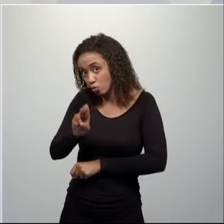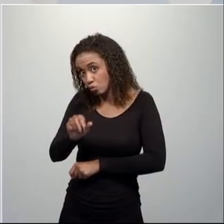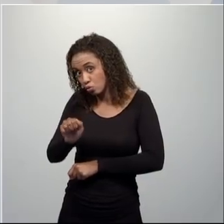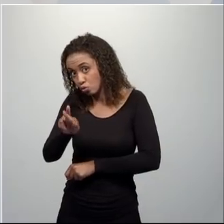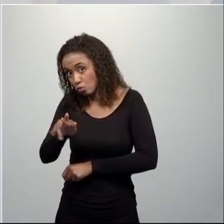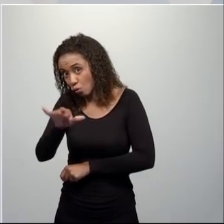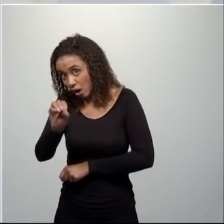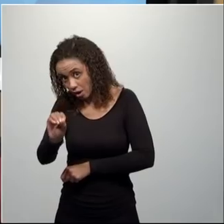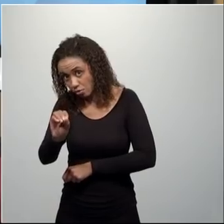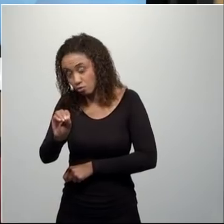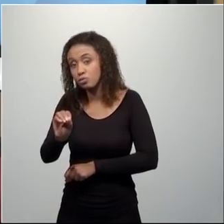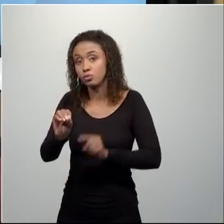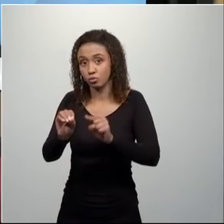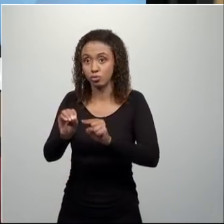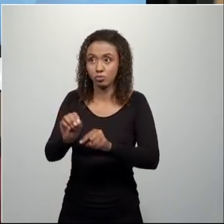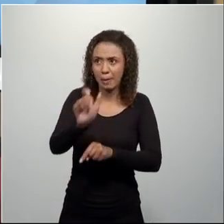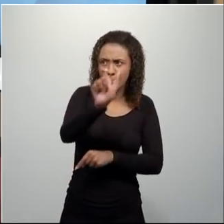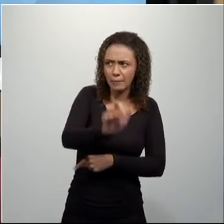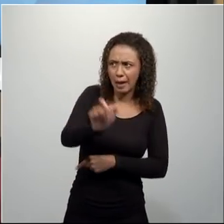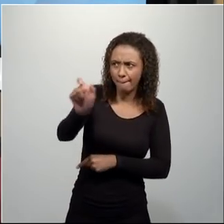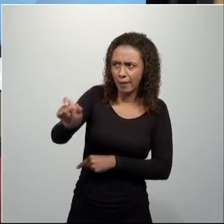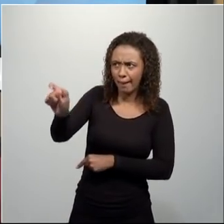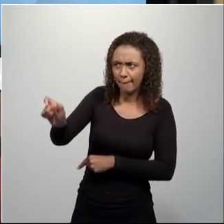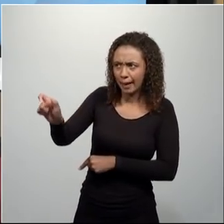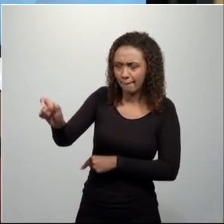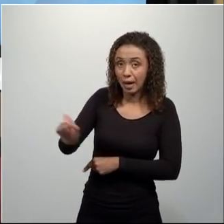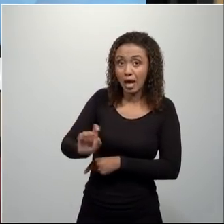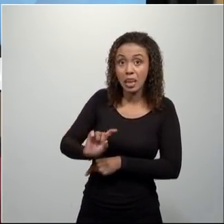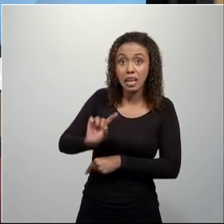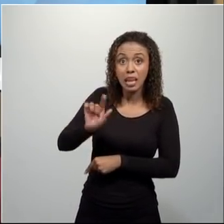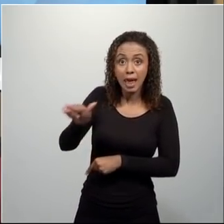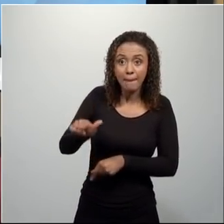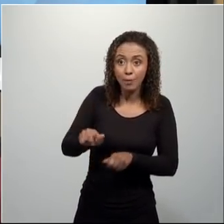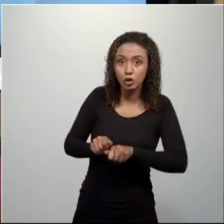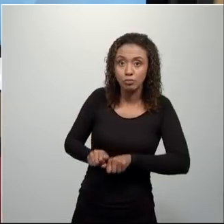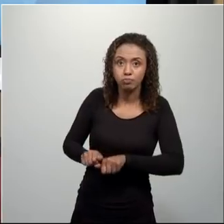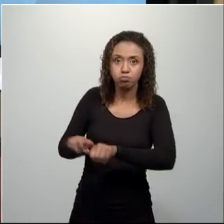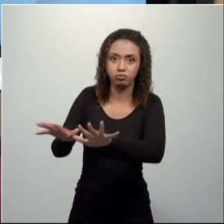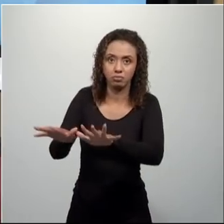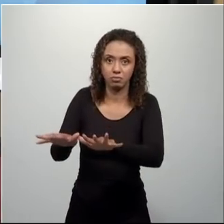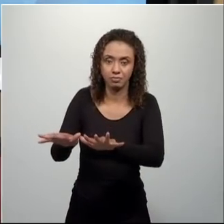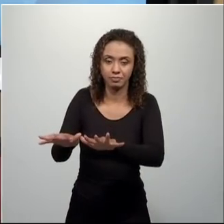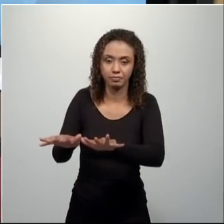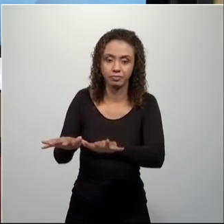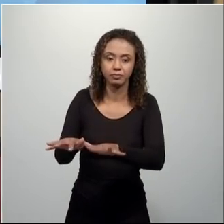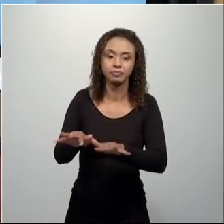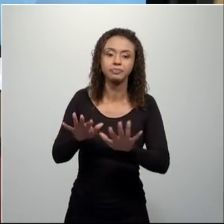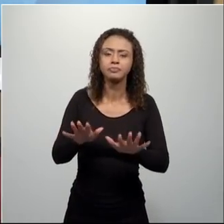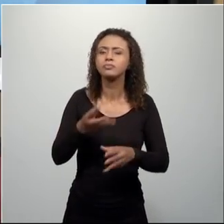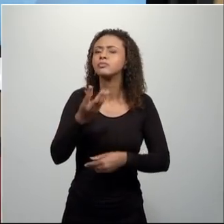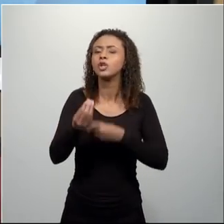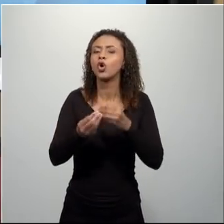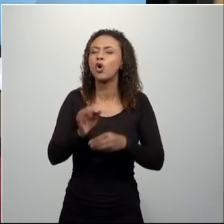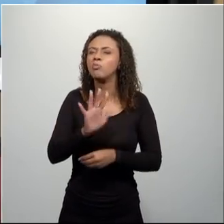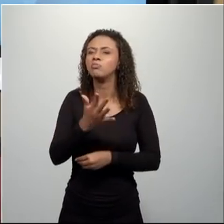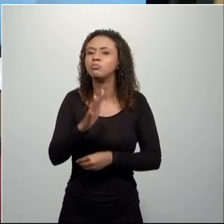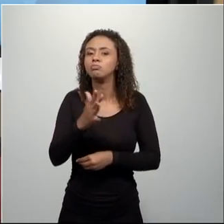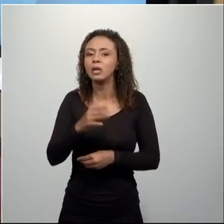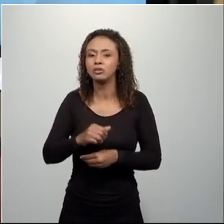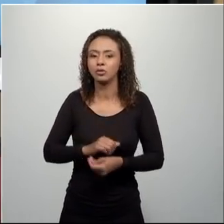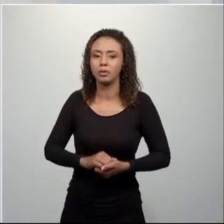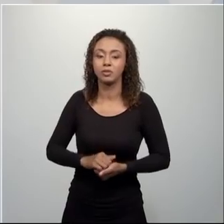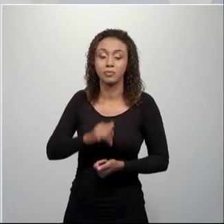estão no box tim e portanto não se considera que elas são válidas necessariamente então seria mais ou menos assim suponho que